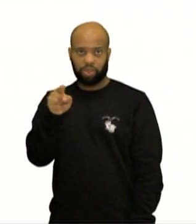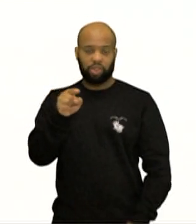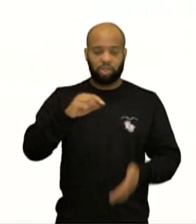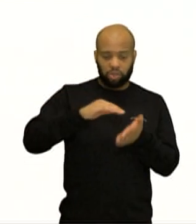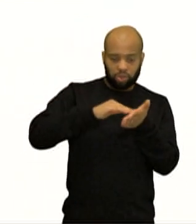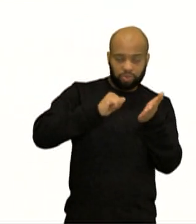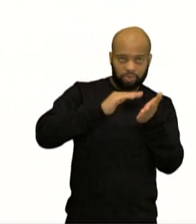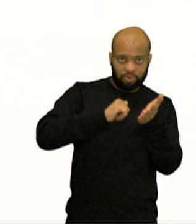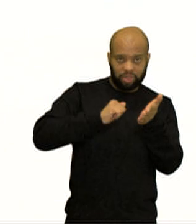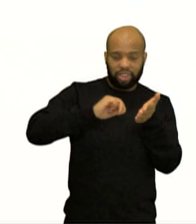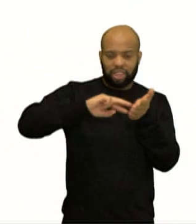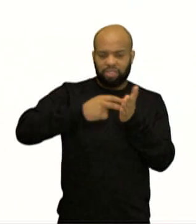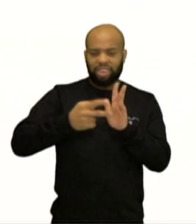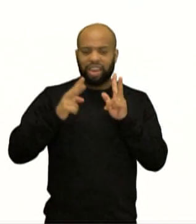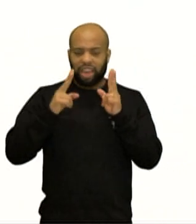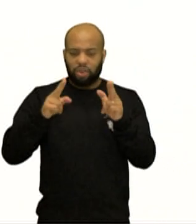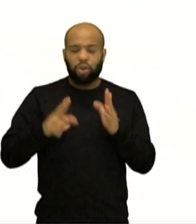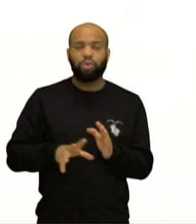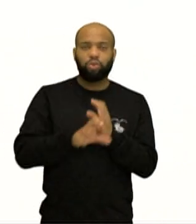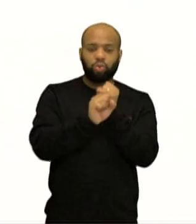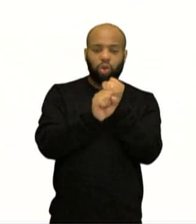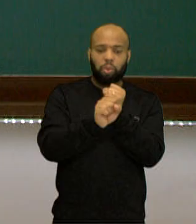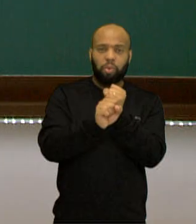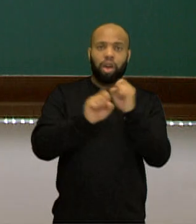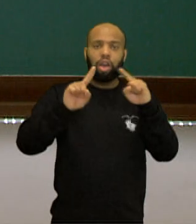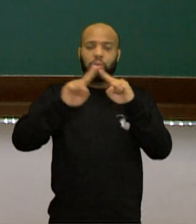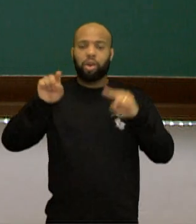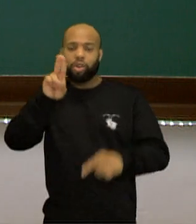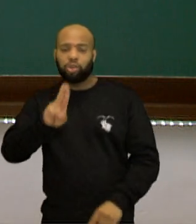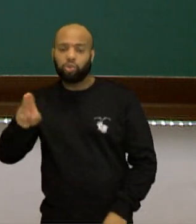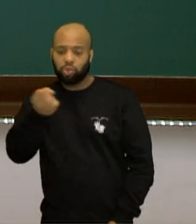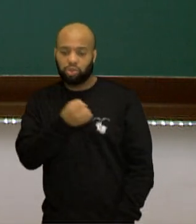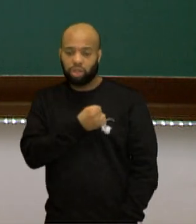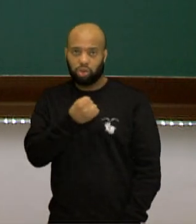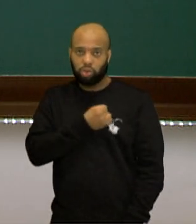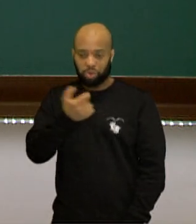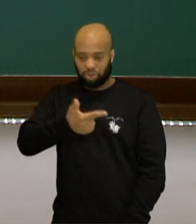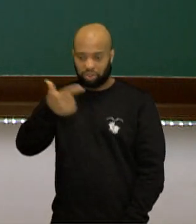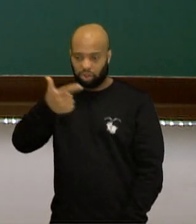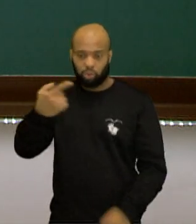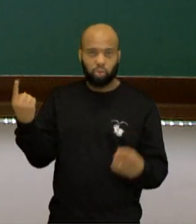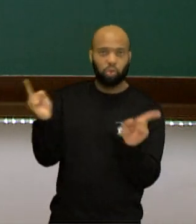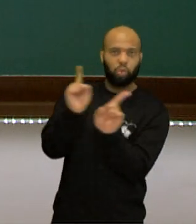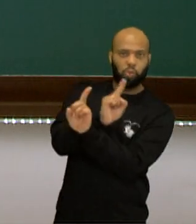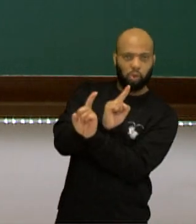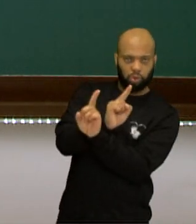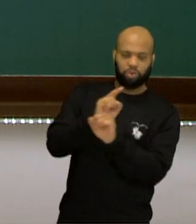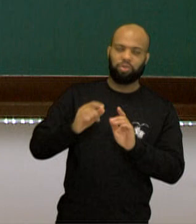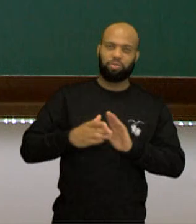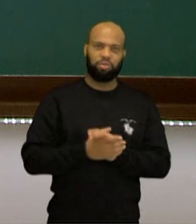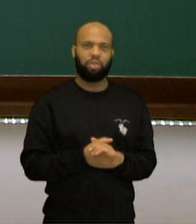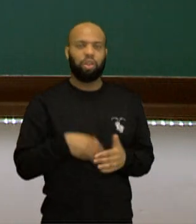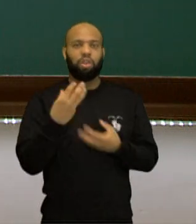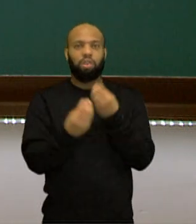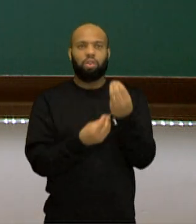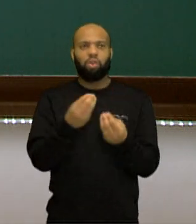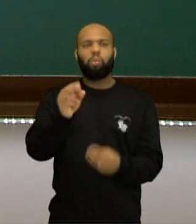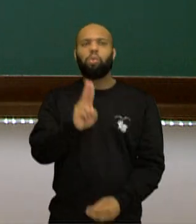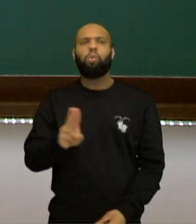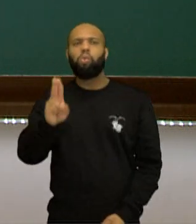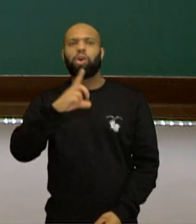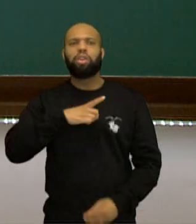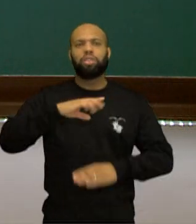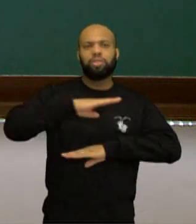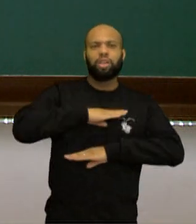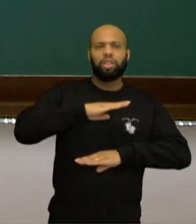primeiro com o oposto do segundo. Então, não podemos esquecer, é muito importante. E como isso se aplica aí, então, em situações problema?